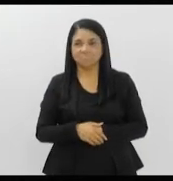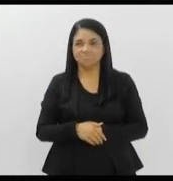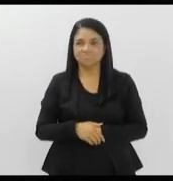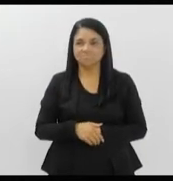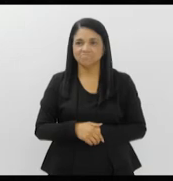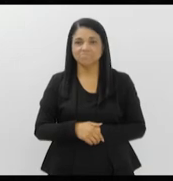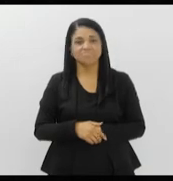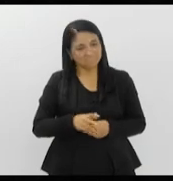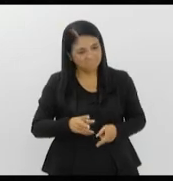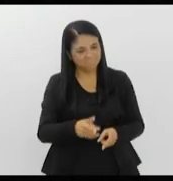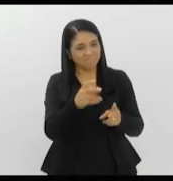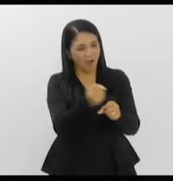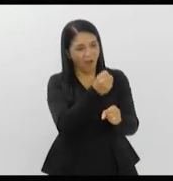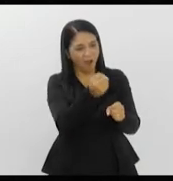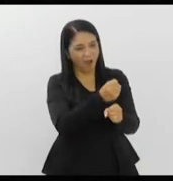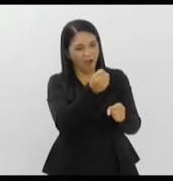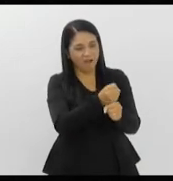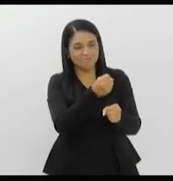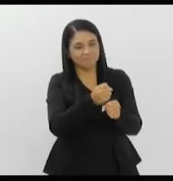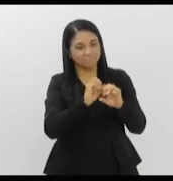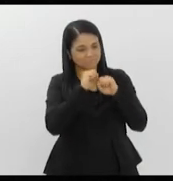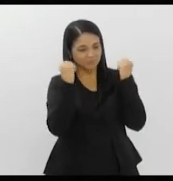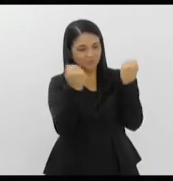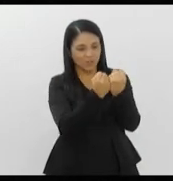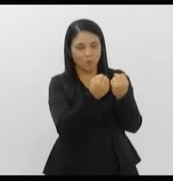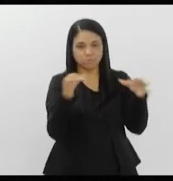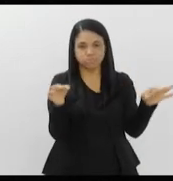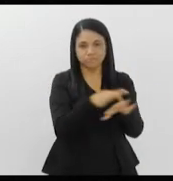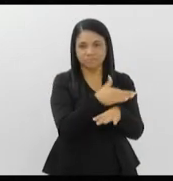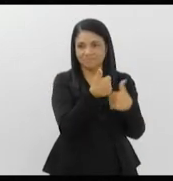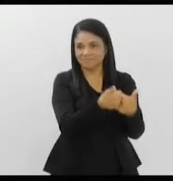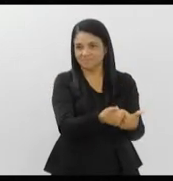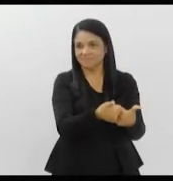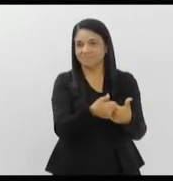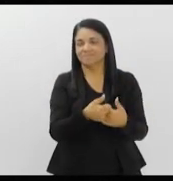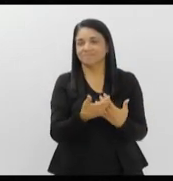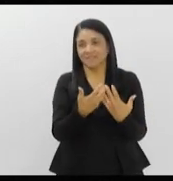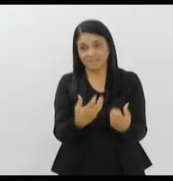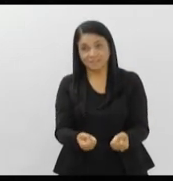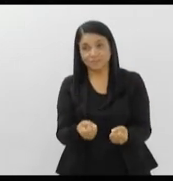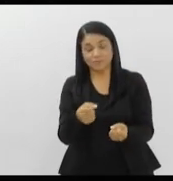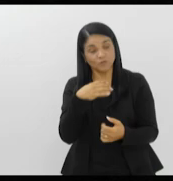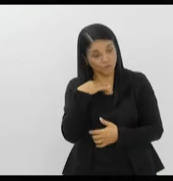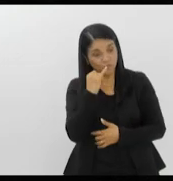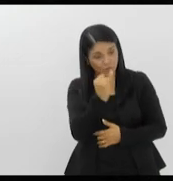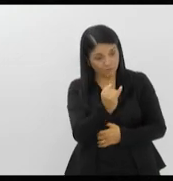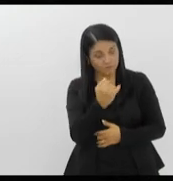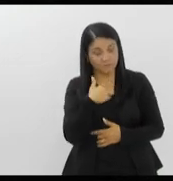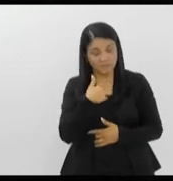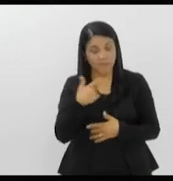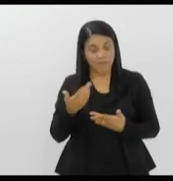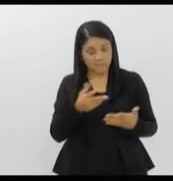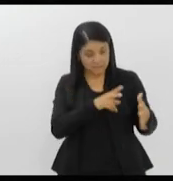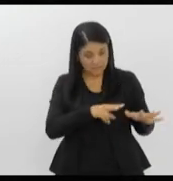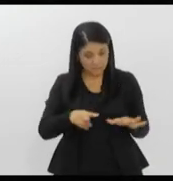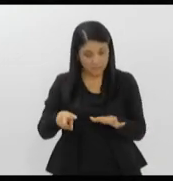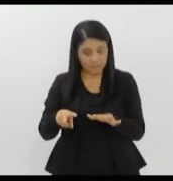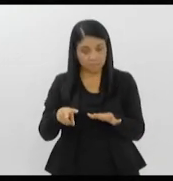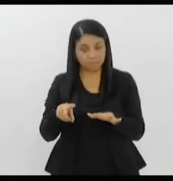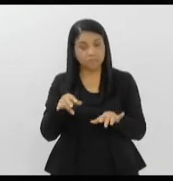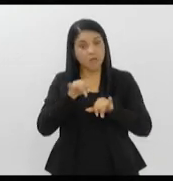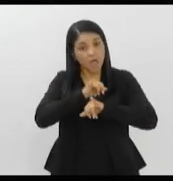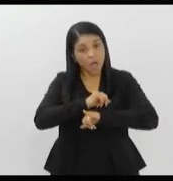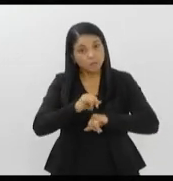E lá está um engenhão. E estou narrando isso porque esta semana foi